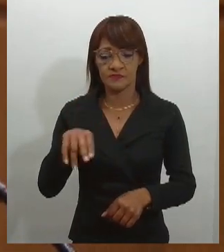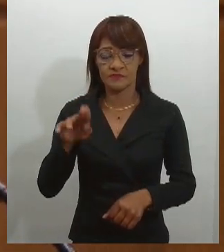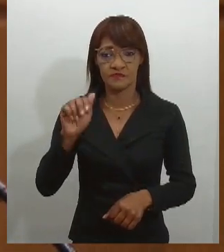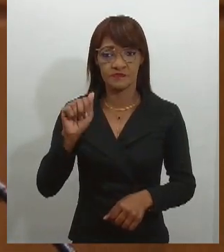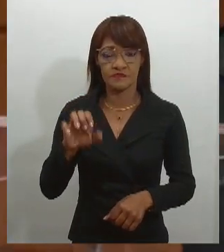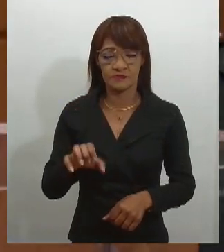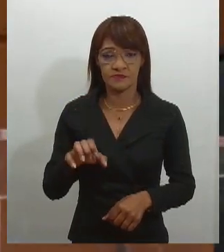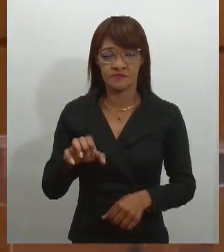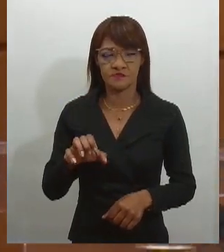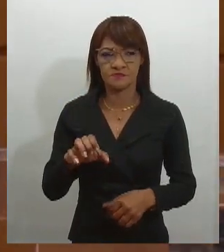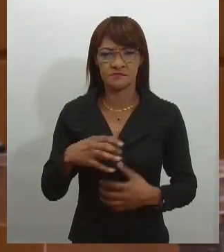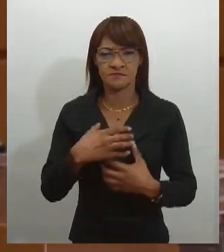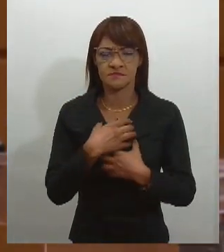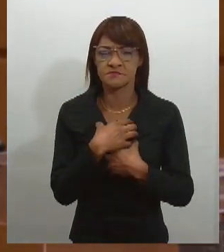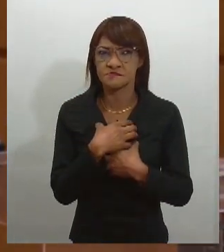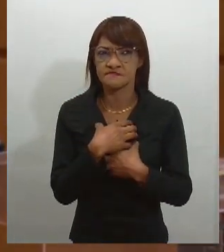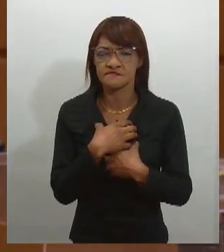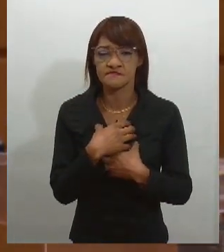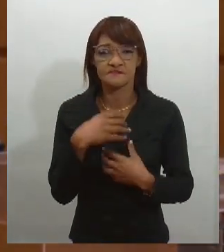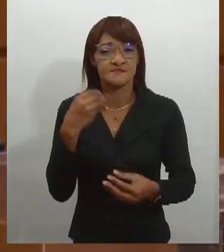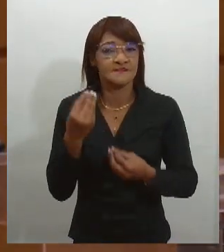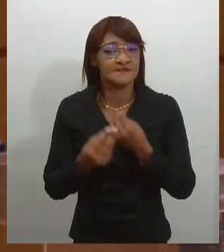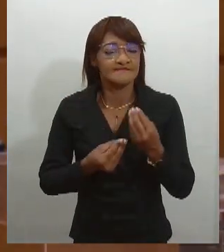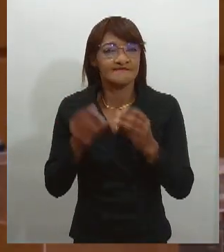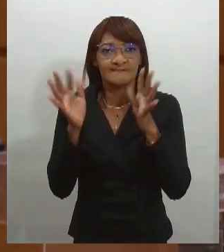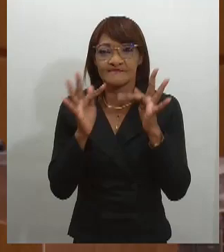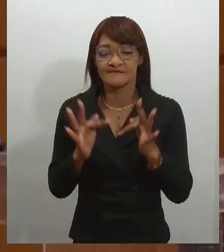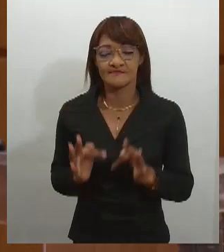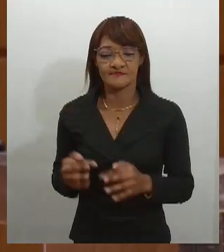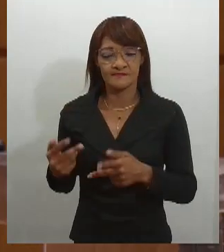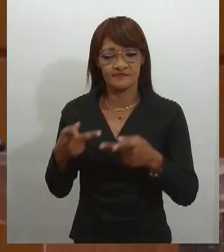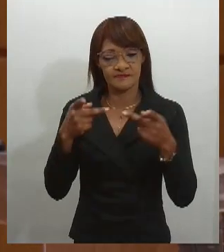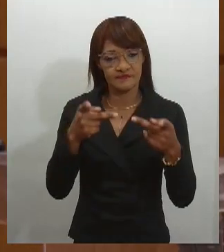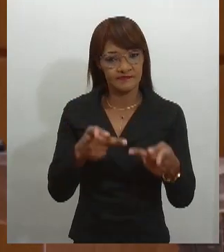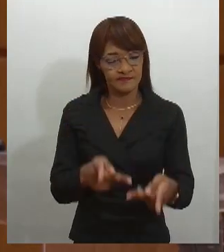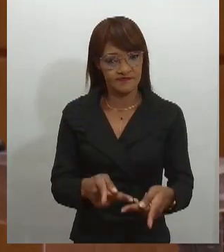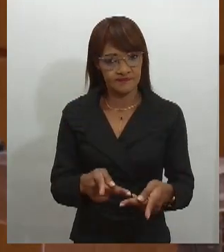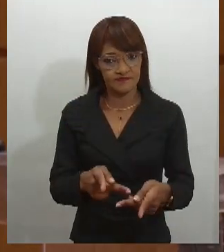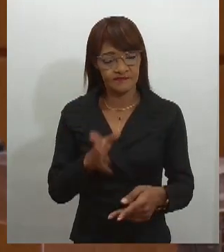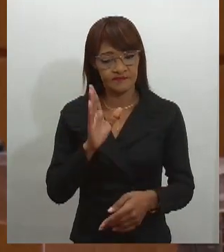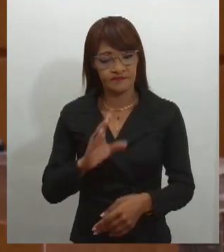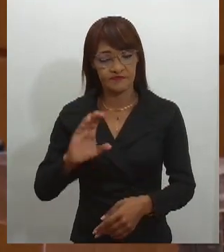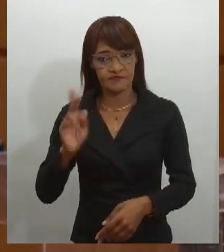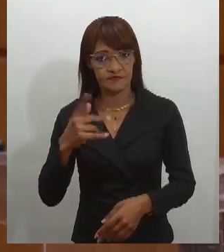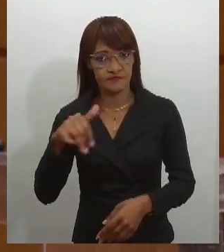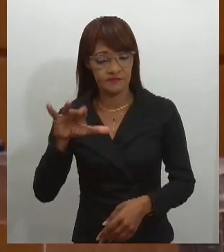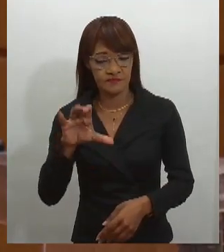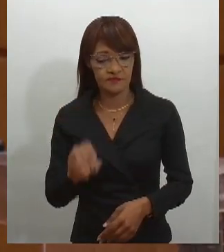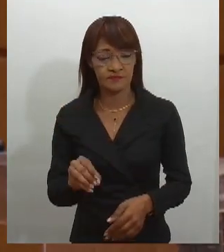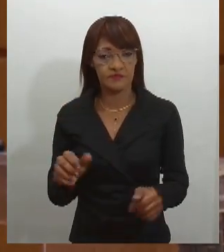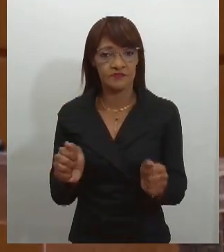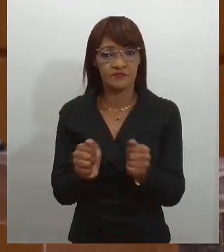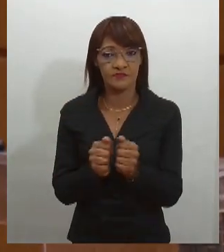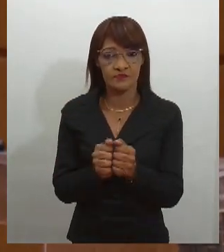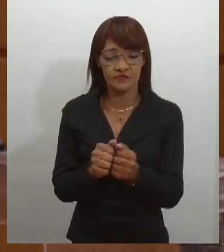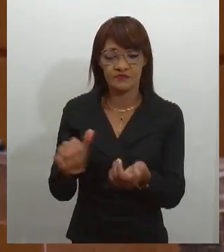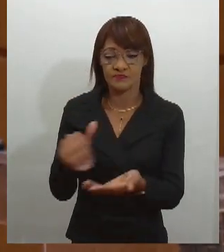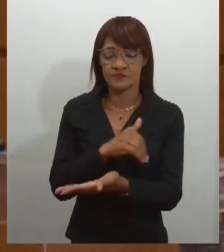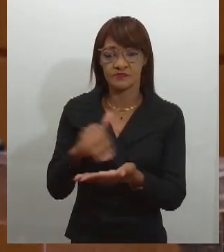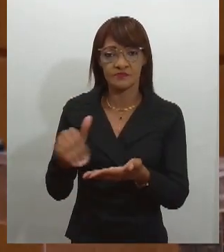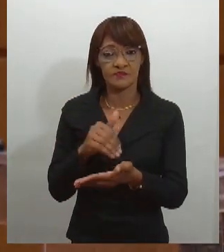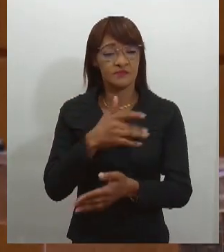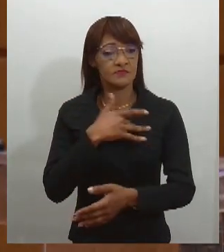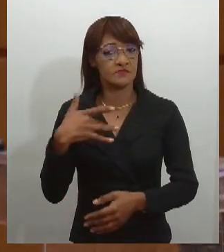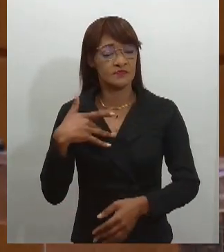ao falar da visita feita ao lado do deputado do PT, Chico do Correio, e do secretário de Estado da Saúde, Walter